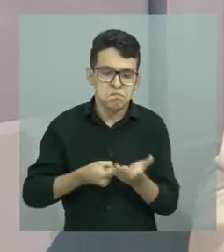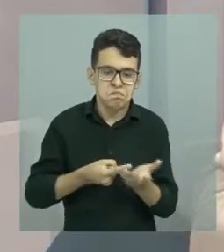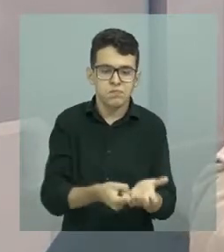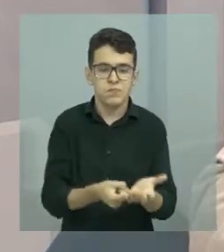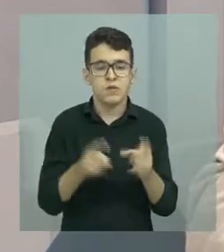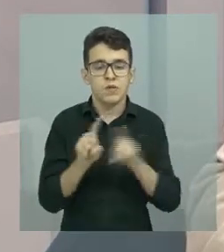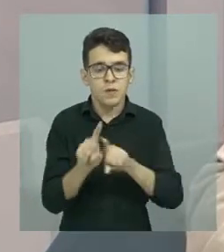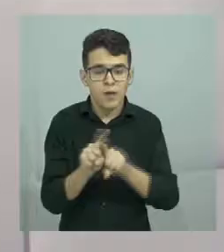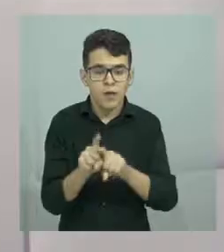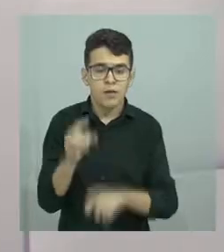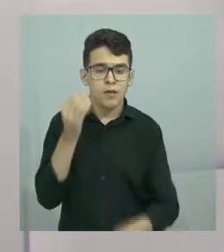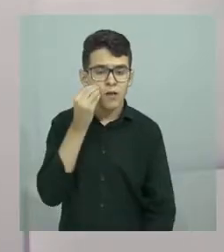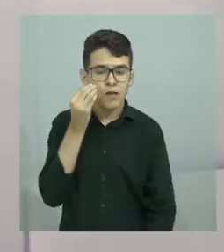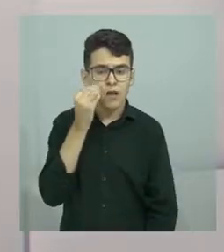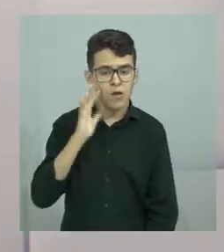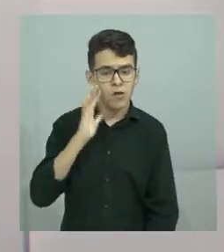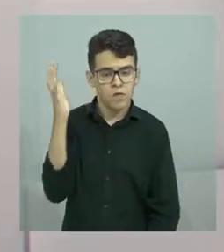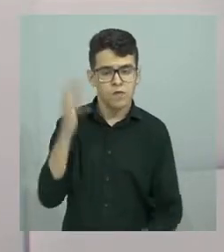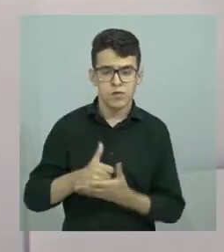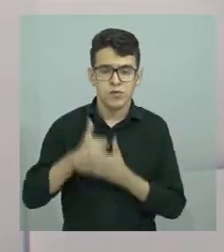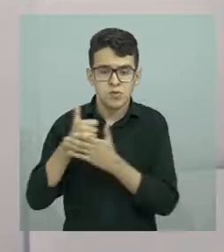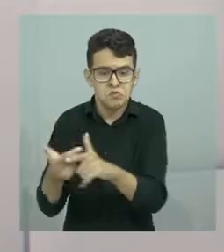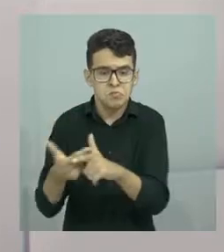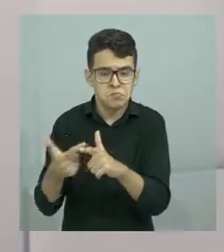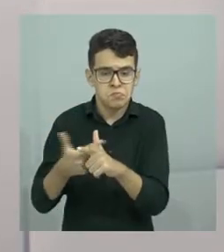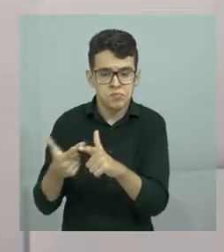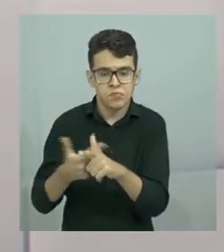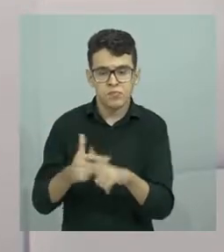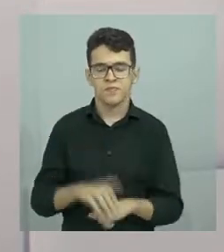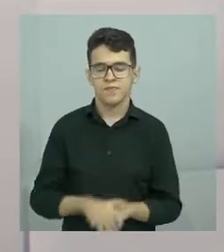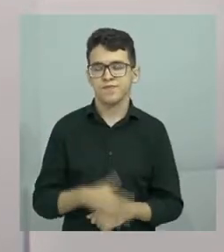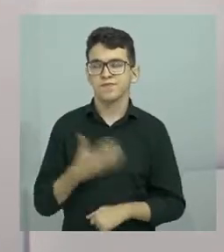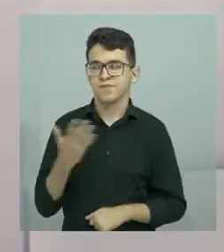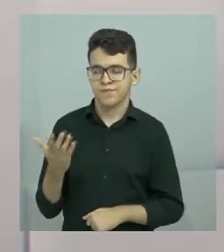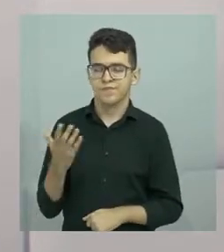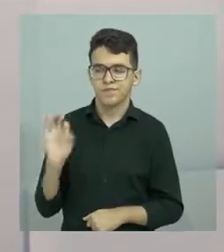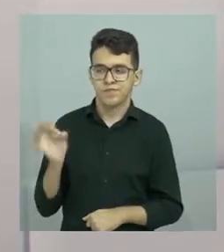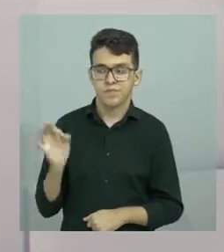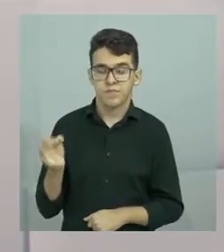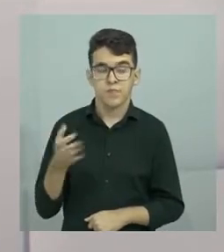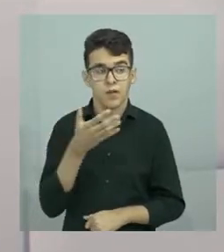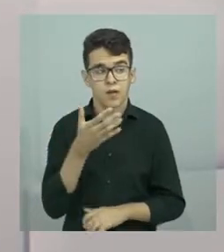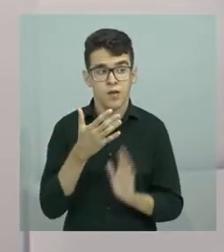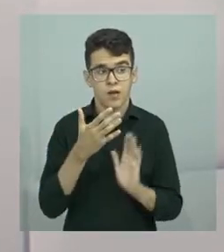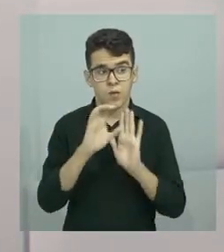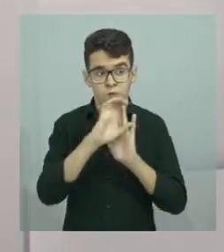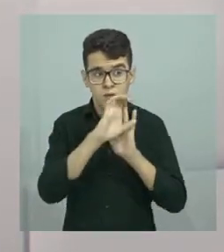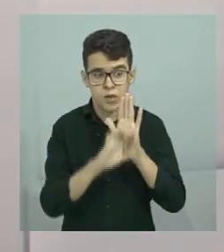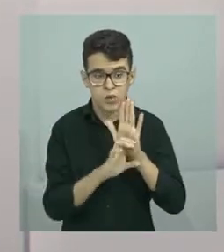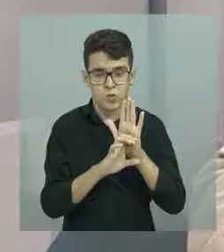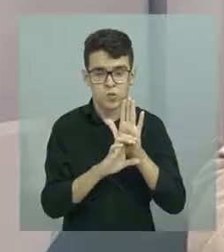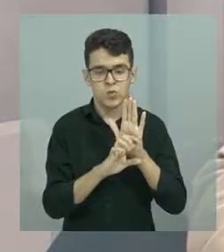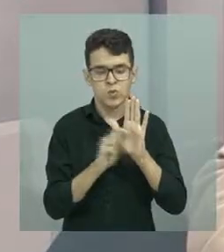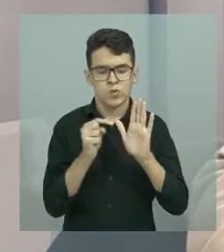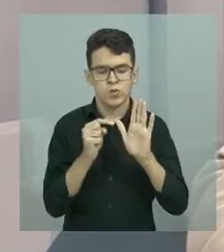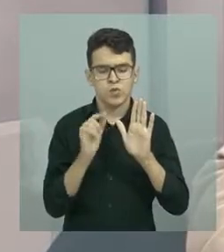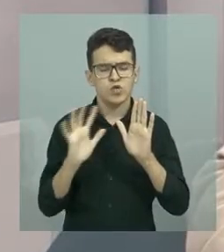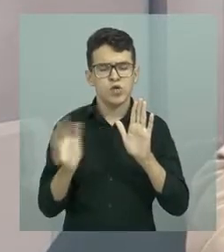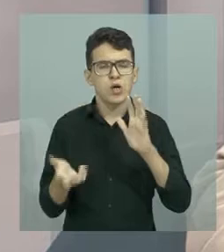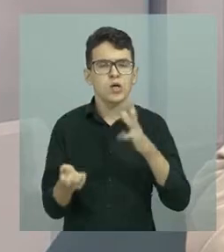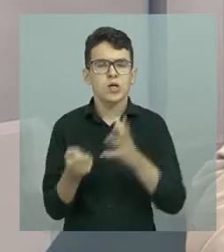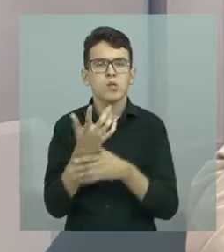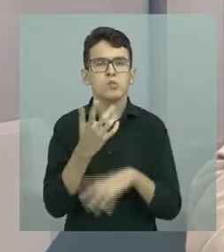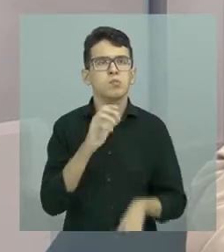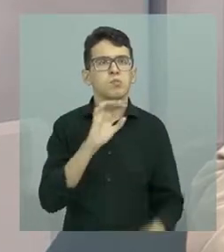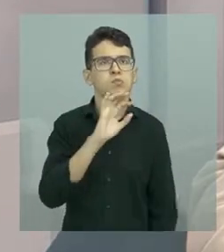sejam resolvidos. E essa lei, né, do Estatuto da Metrópole já gerou, assim, quantos parlamentos metropolitanos